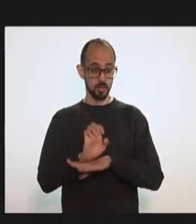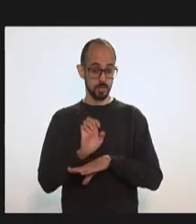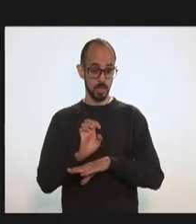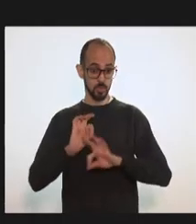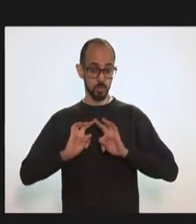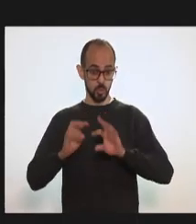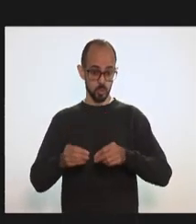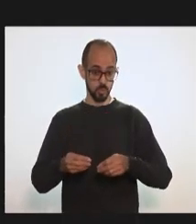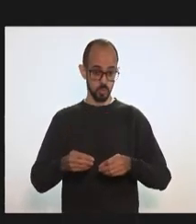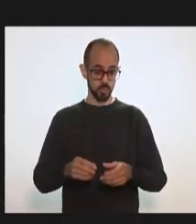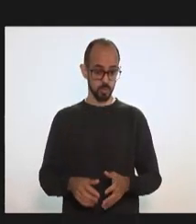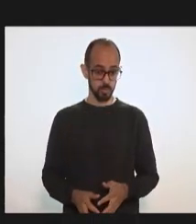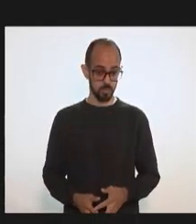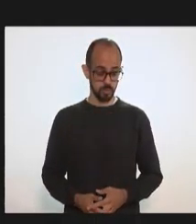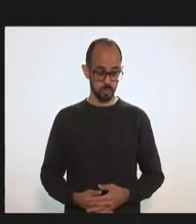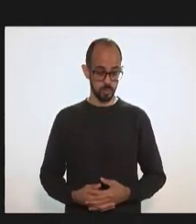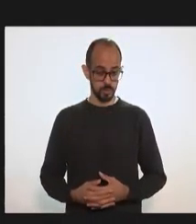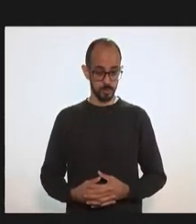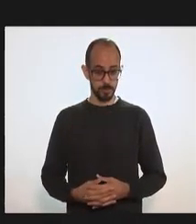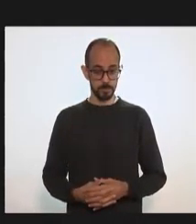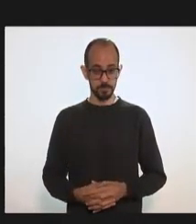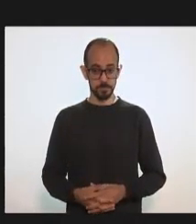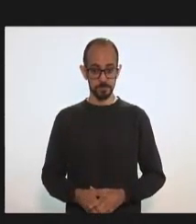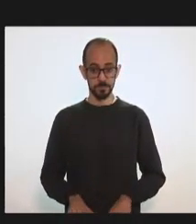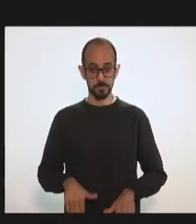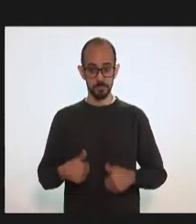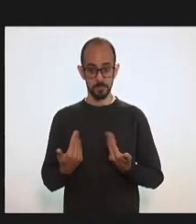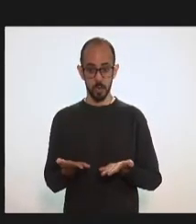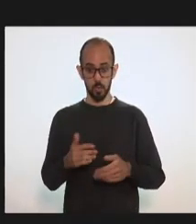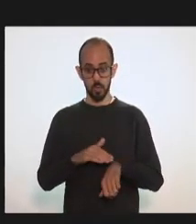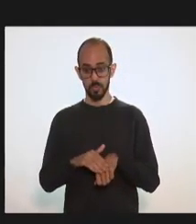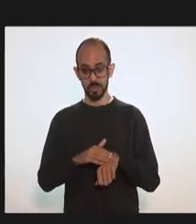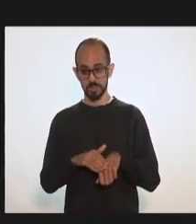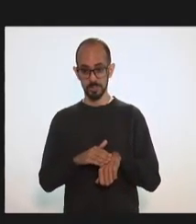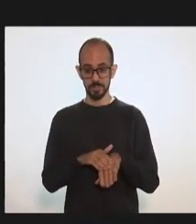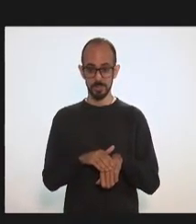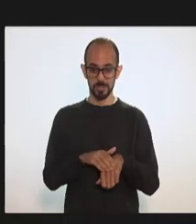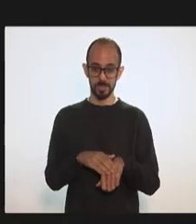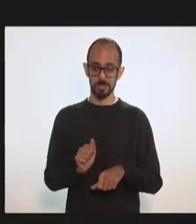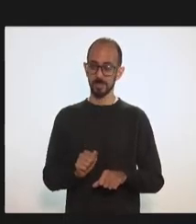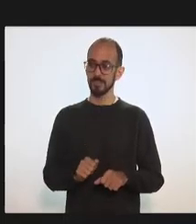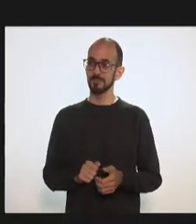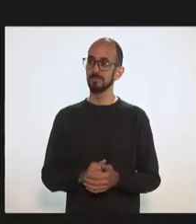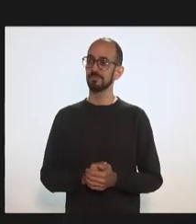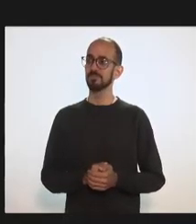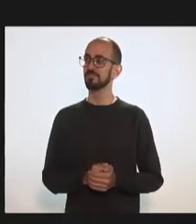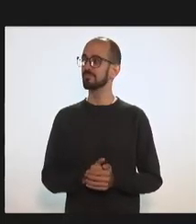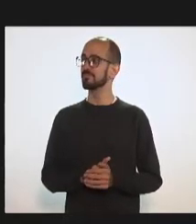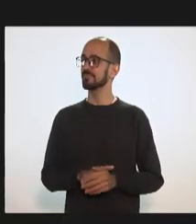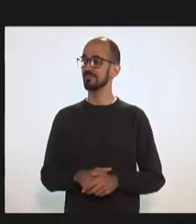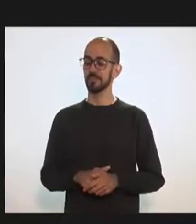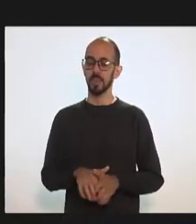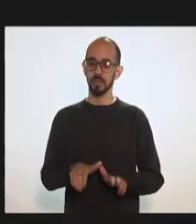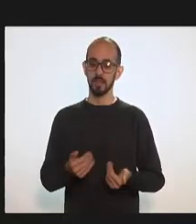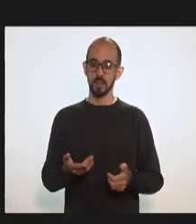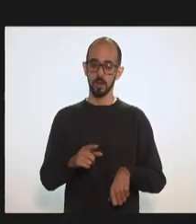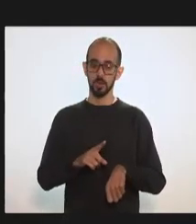Obrigado! Não, Limpa Rio do Estado. É isso que eu ia falar, tem que limpar o Estado todo. Não adianta limpar só Caxias, né,